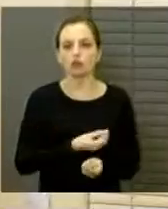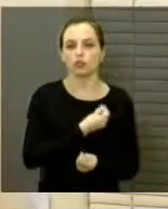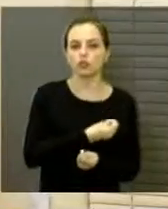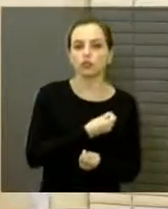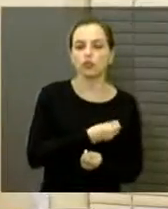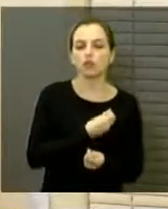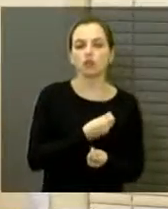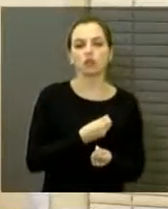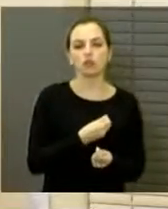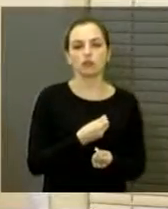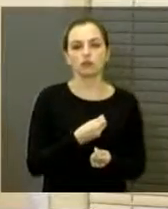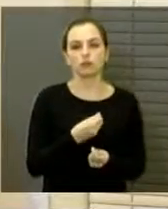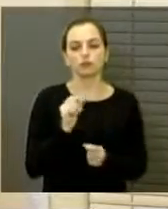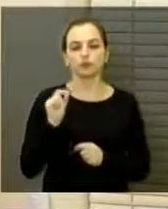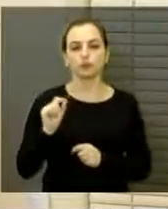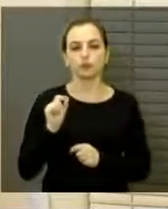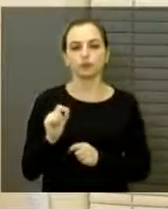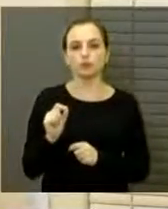a questão de